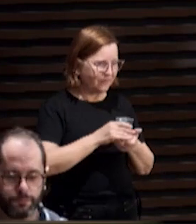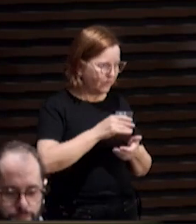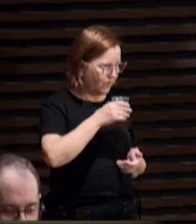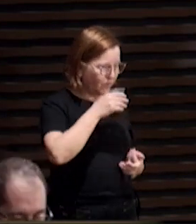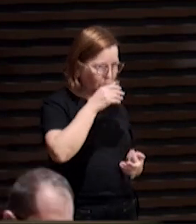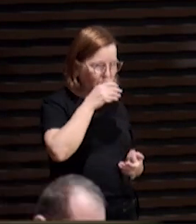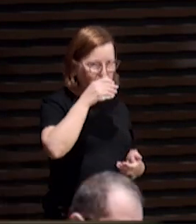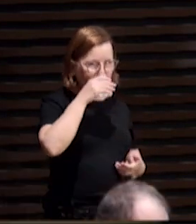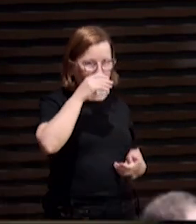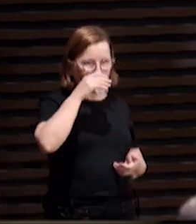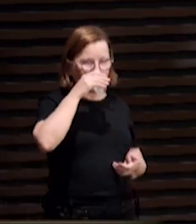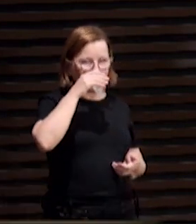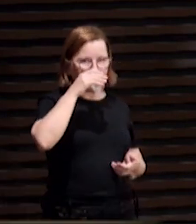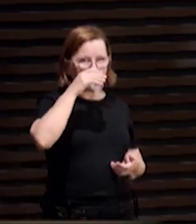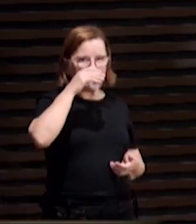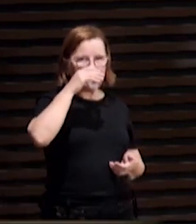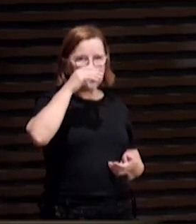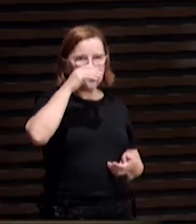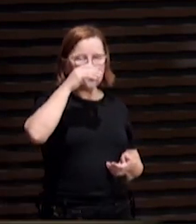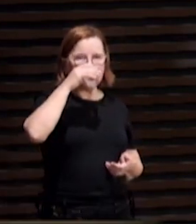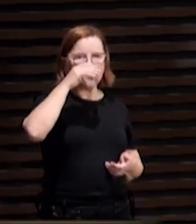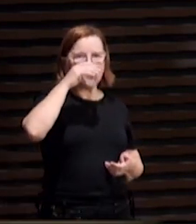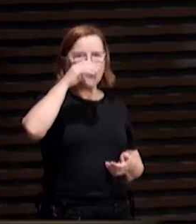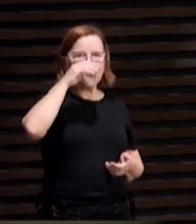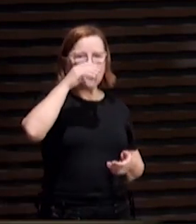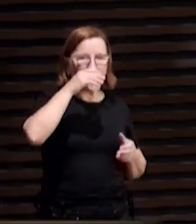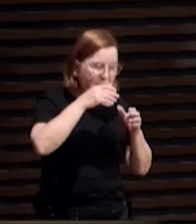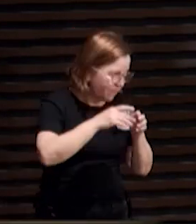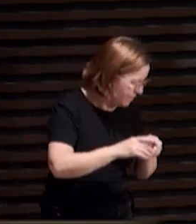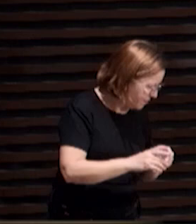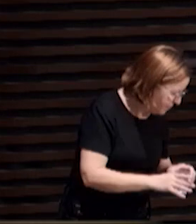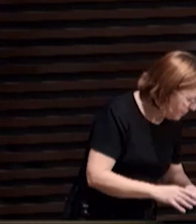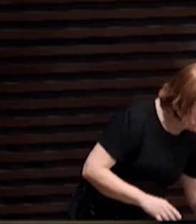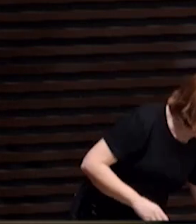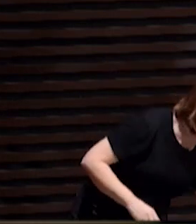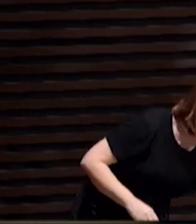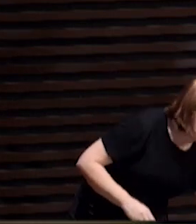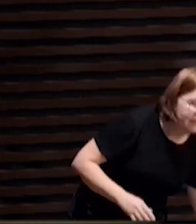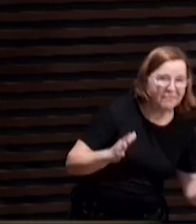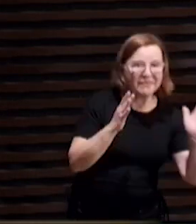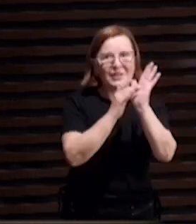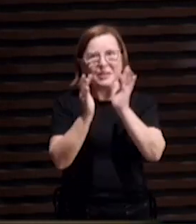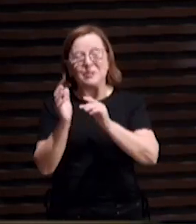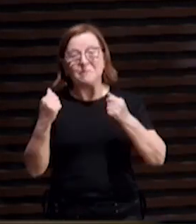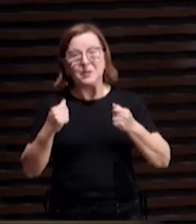um beijo para ser identificado na multidão como aquele que